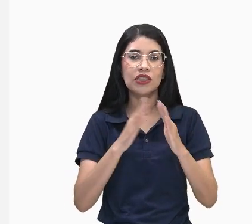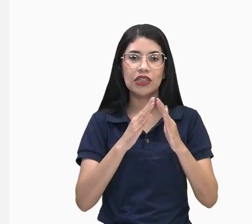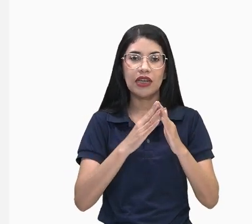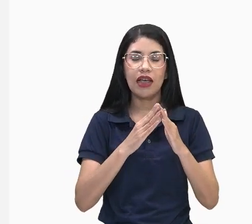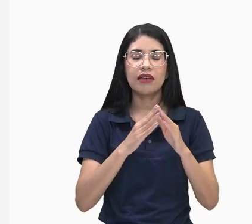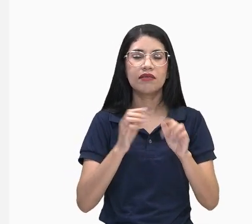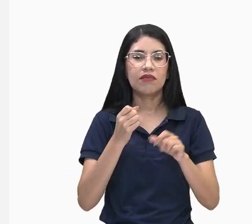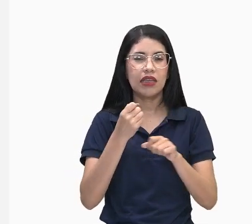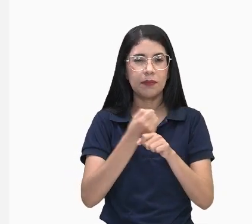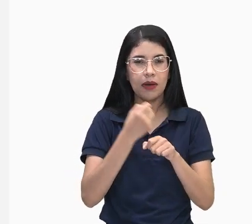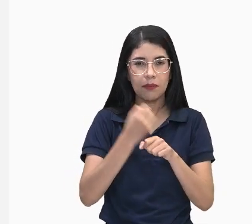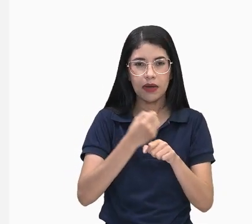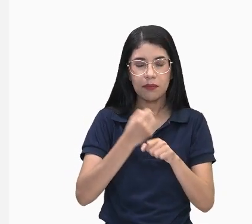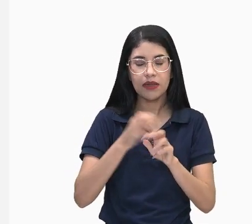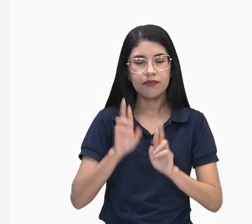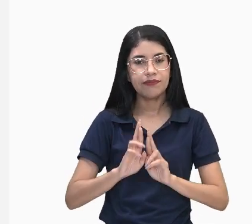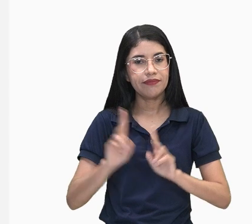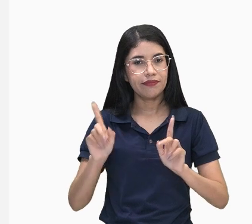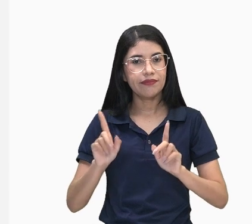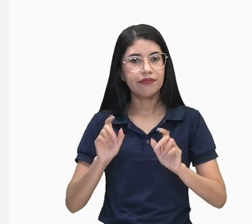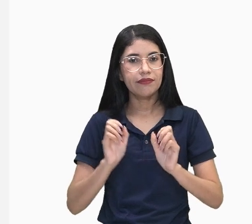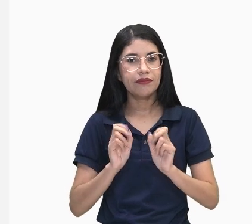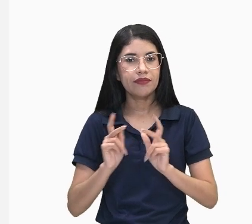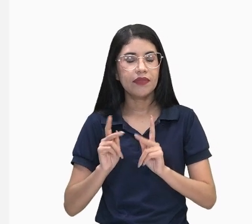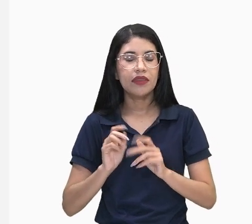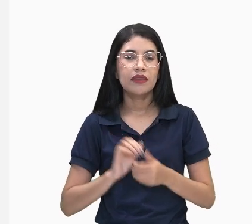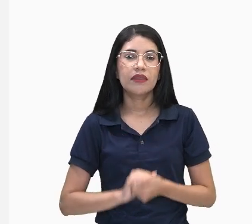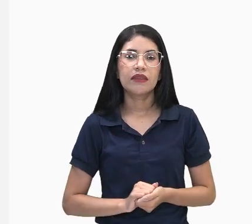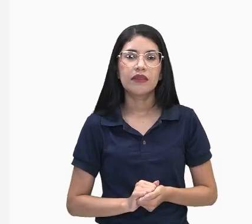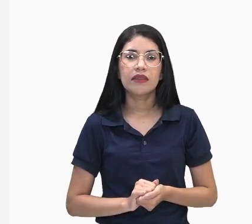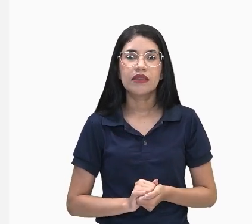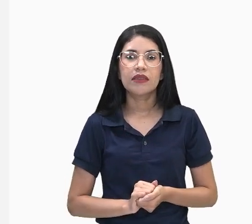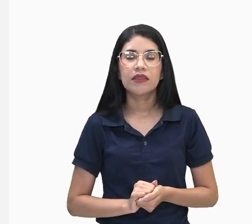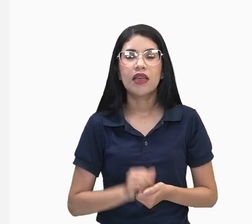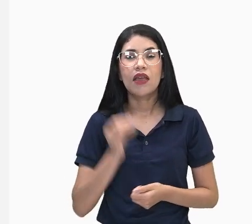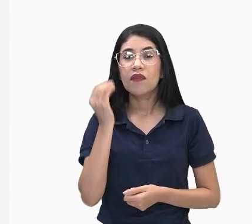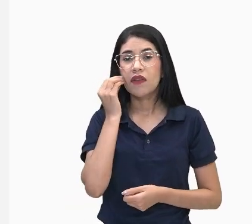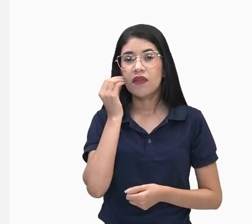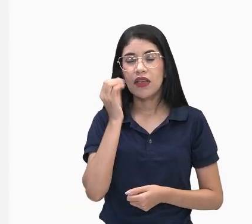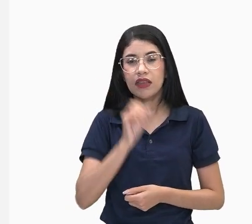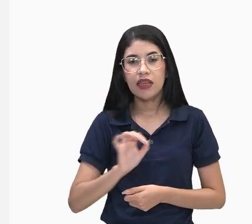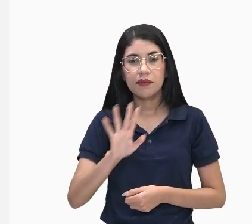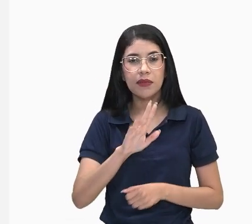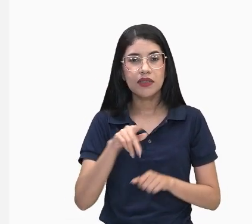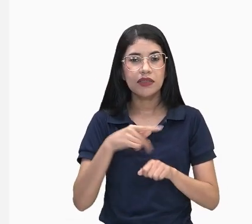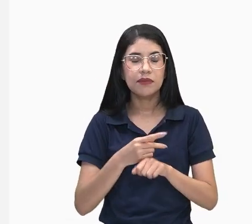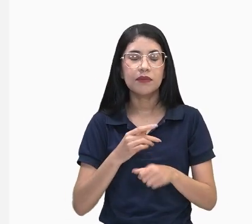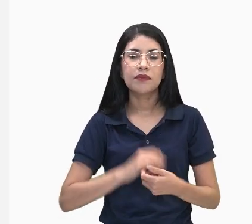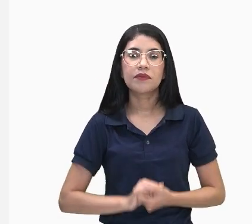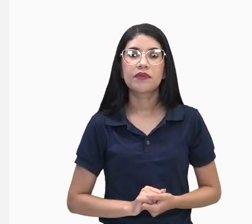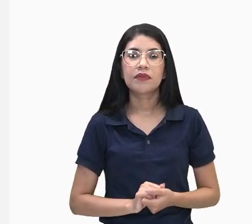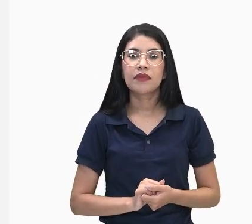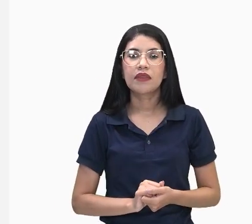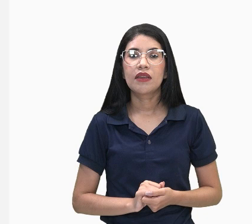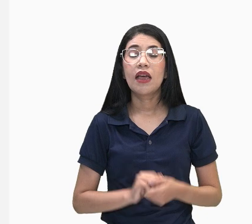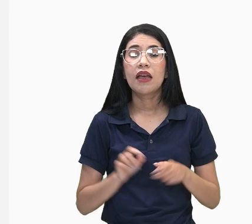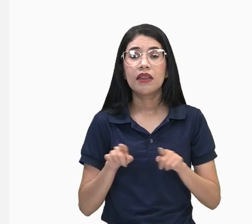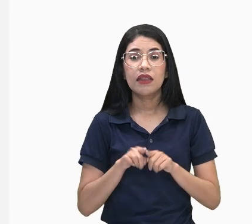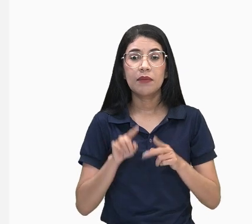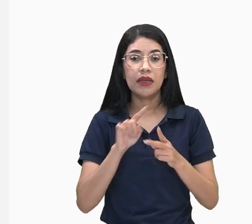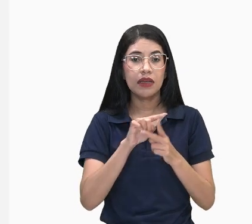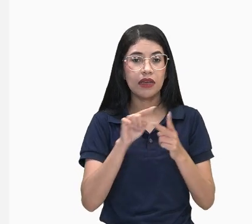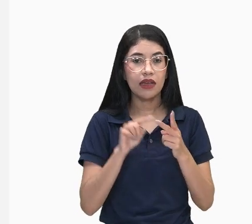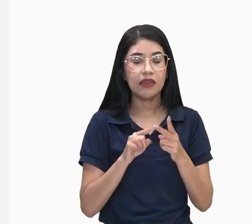atividades domésticas, tá bom? É um martelo diferenciado, a gente vai já conhecer ele. Essa prova ela vai ser dividida em